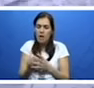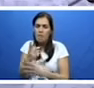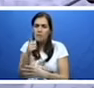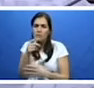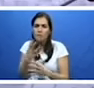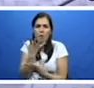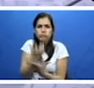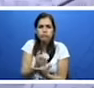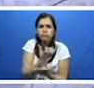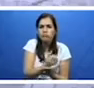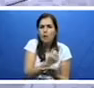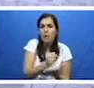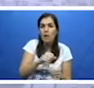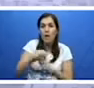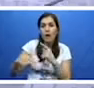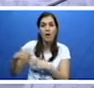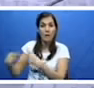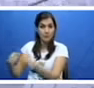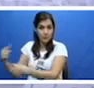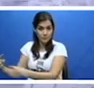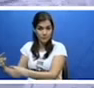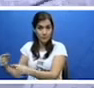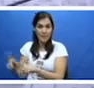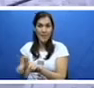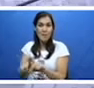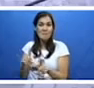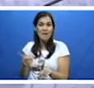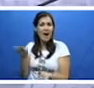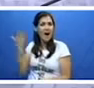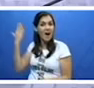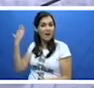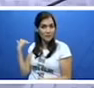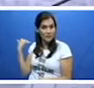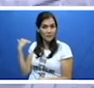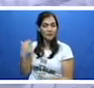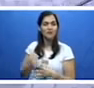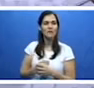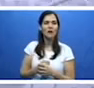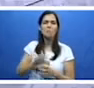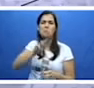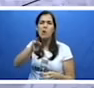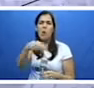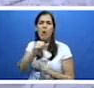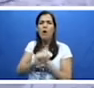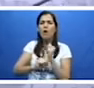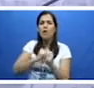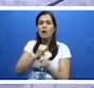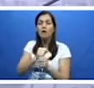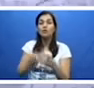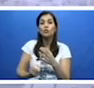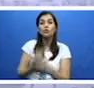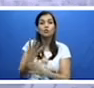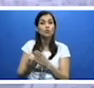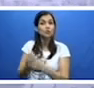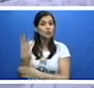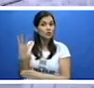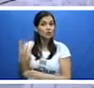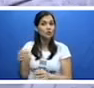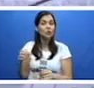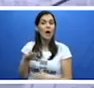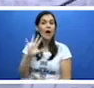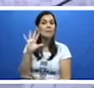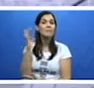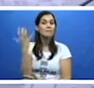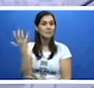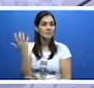água para poder se reproduzirem Mas antes a 365 milhões de anos aproximadamente surgiram as plantas que tema